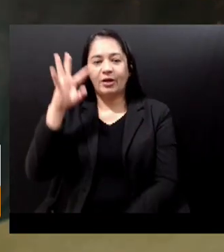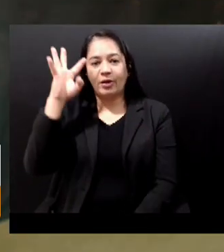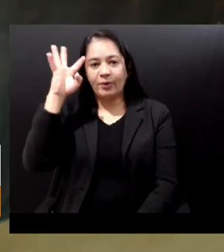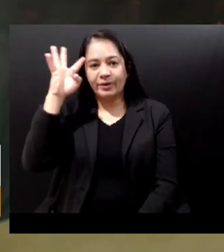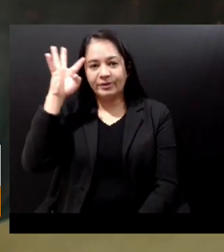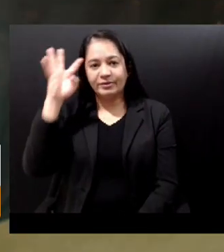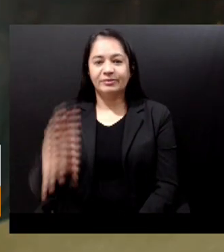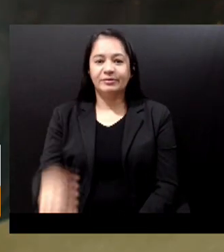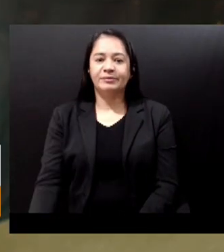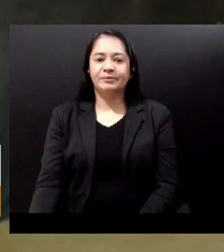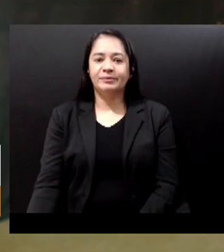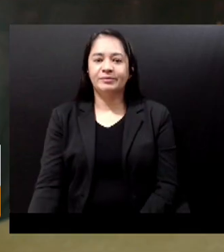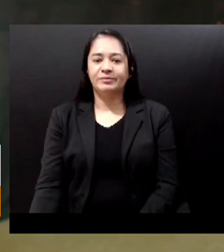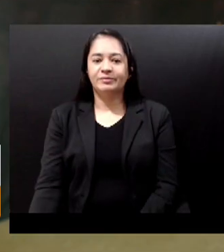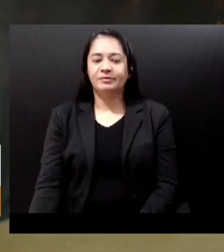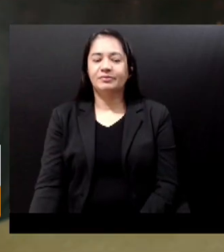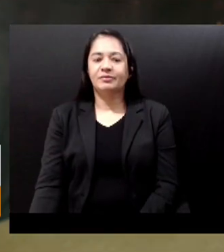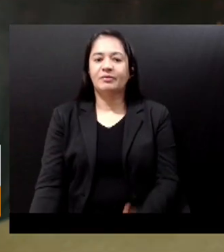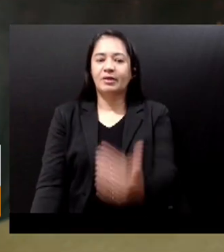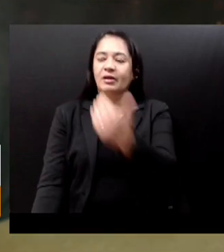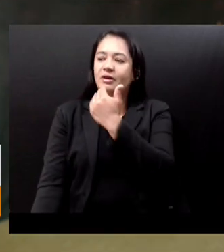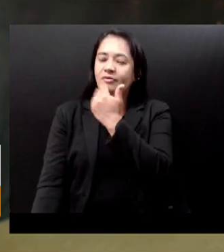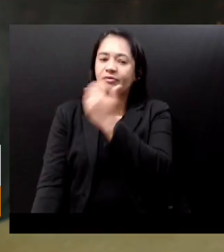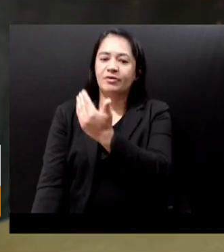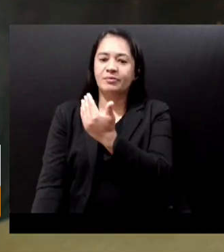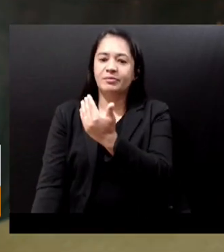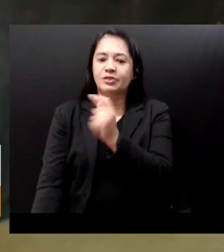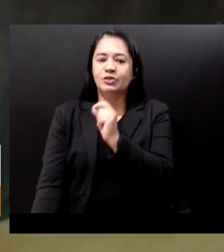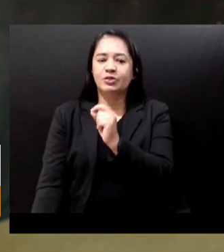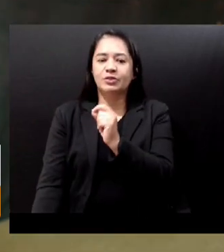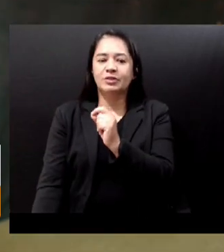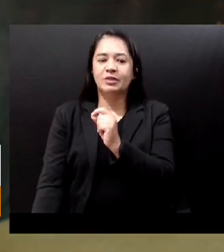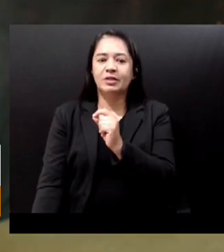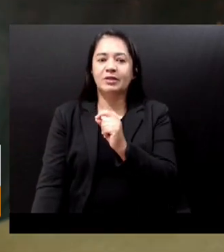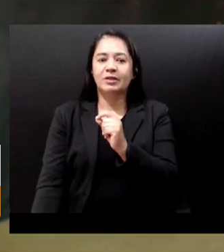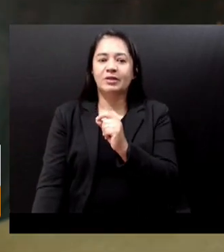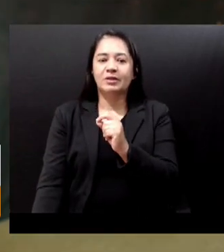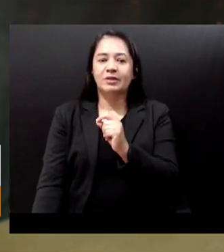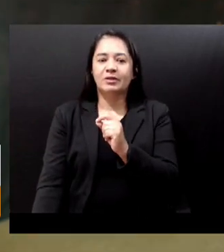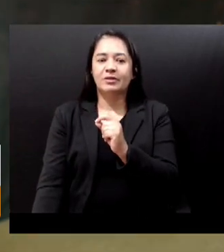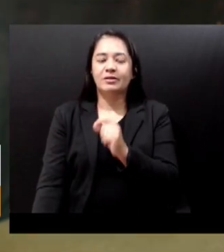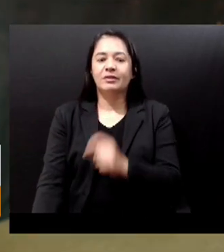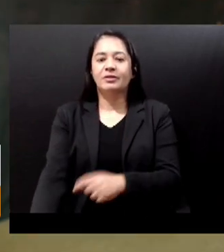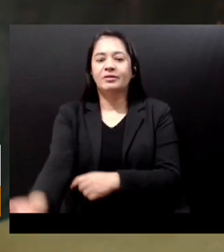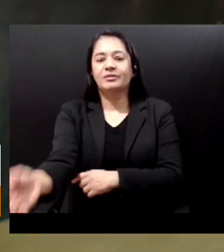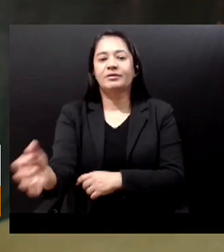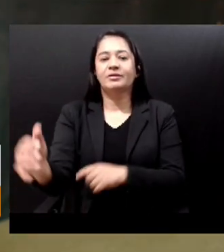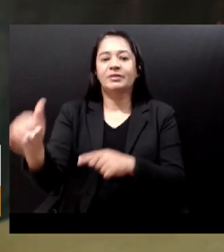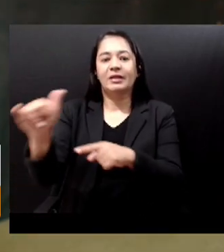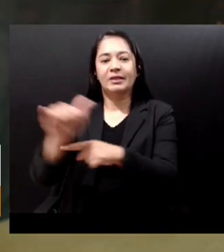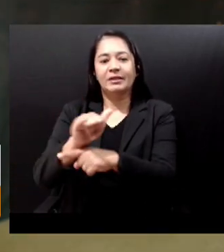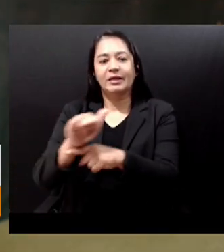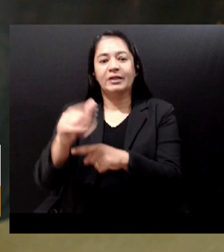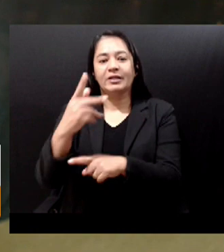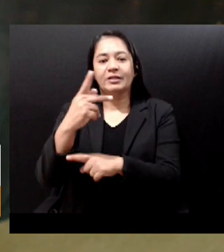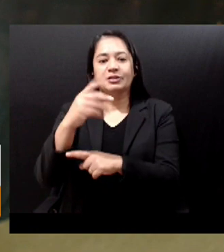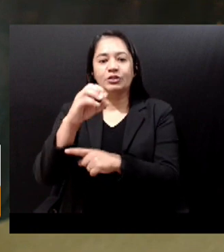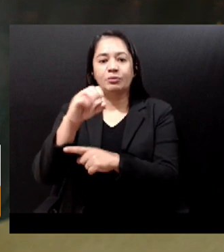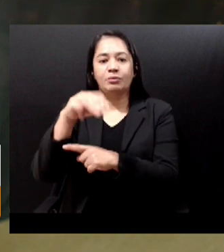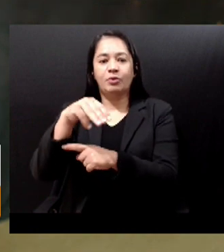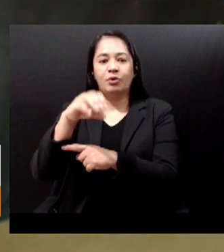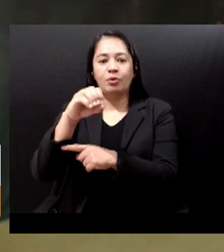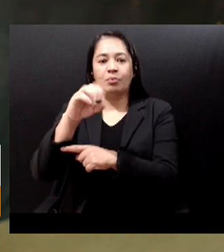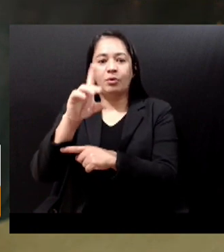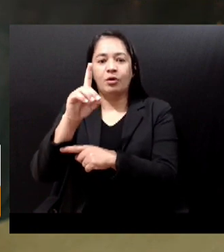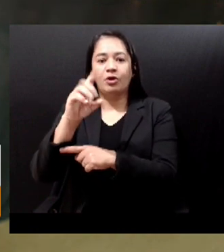vou pedir para o TP puxar para mim a técnica de Pomodoro, porque é bem interessante. Isso, olha só, a